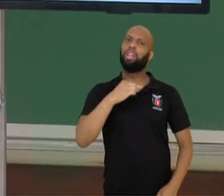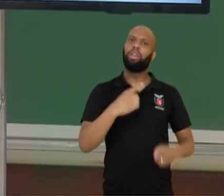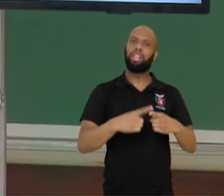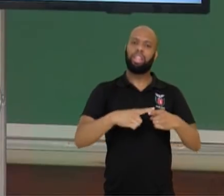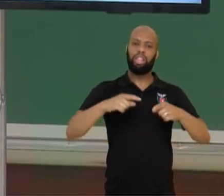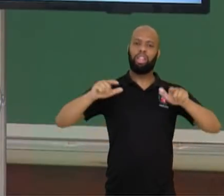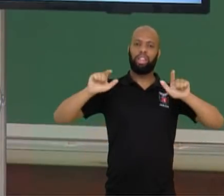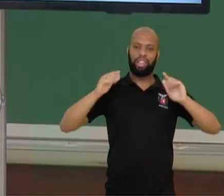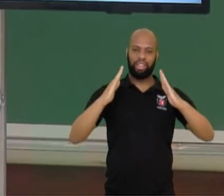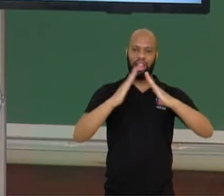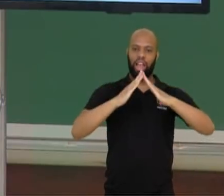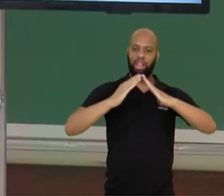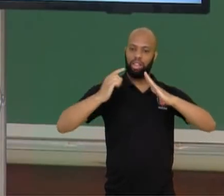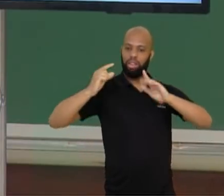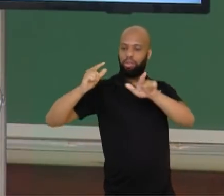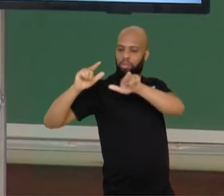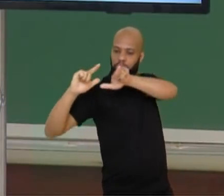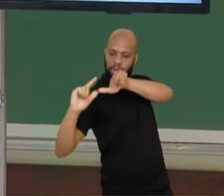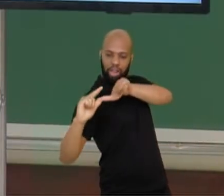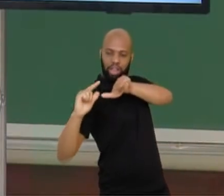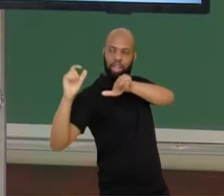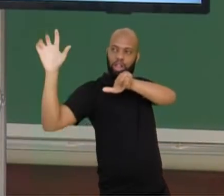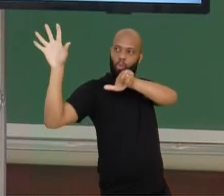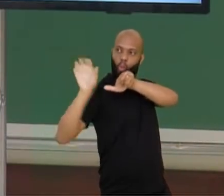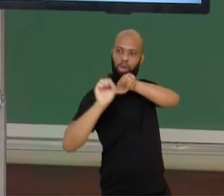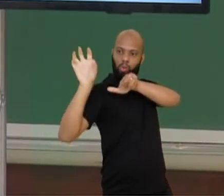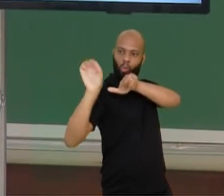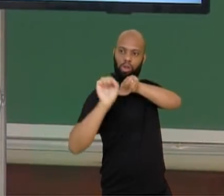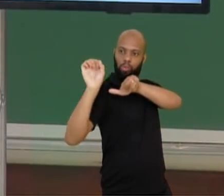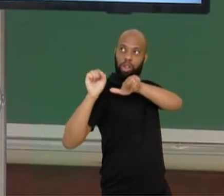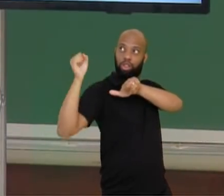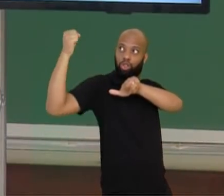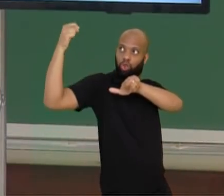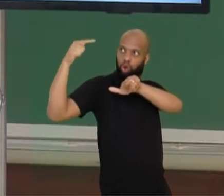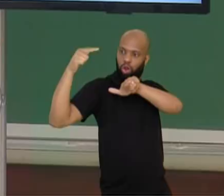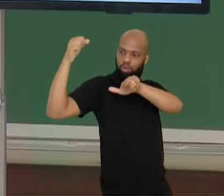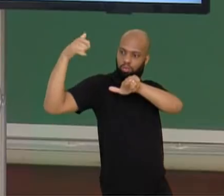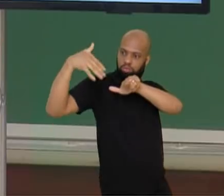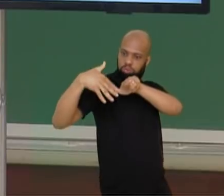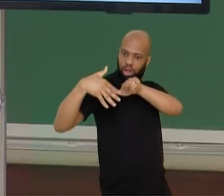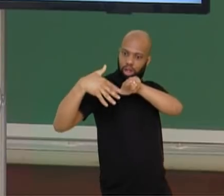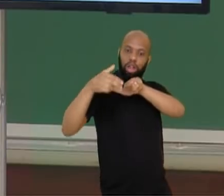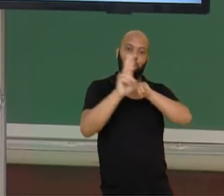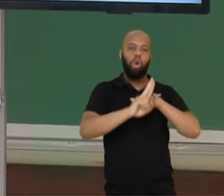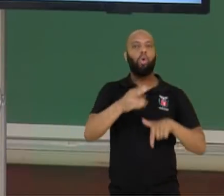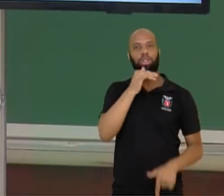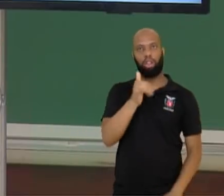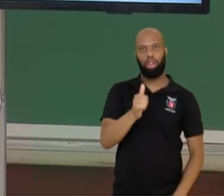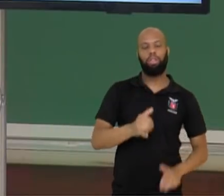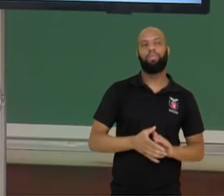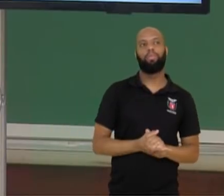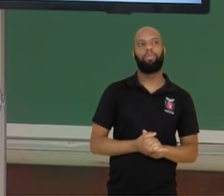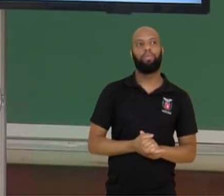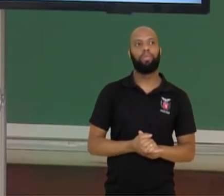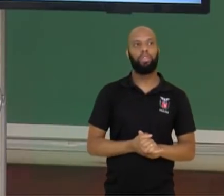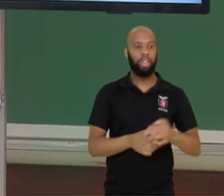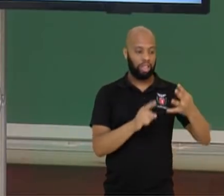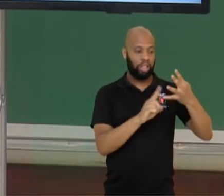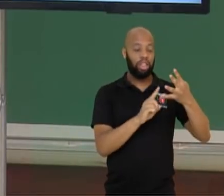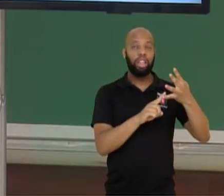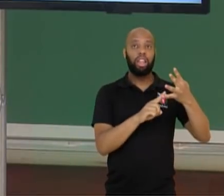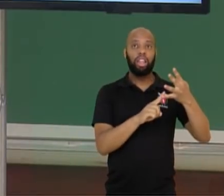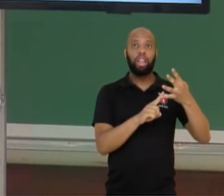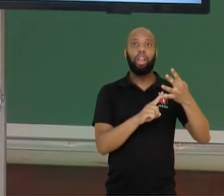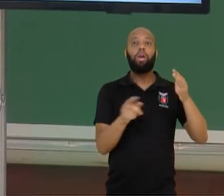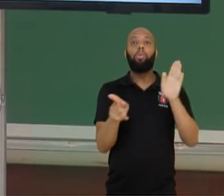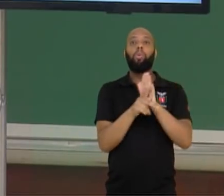coloca aquelas placas que conseguem então pegar a luz do sol, mas não está gerando poluente. Energia eólica. Do vento também